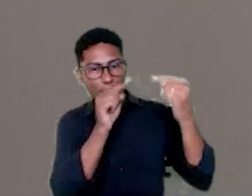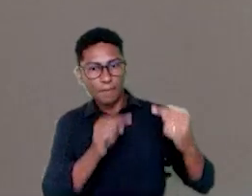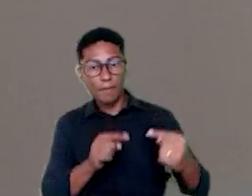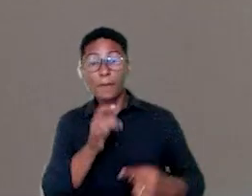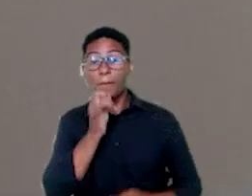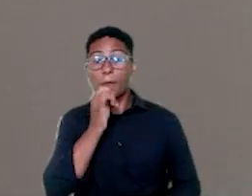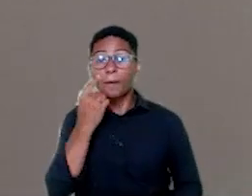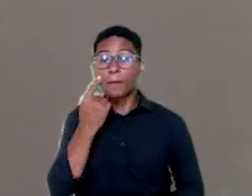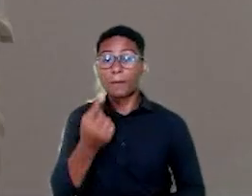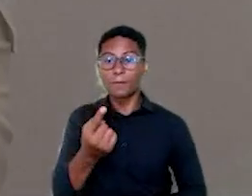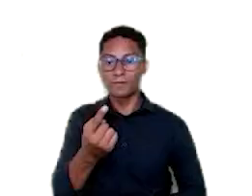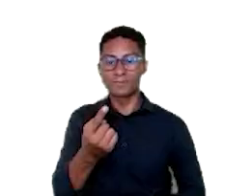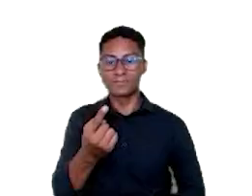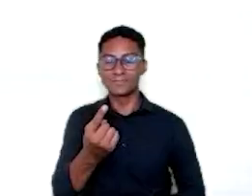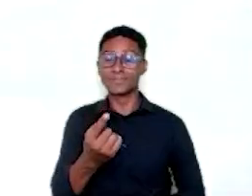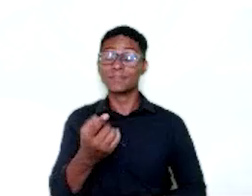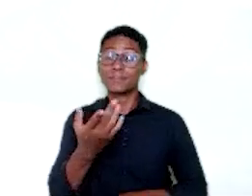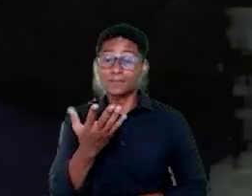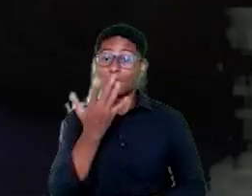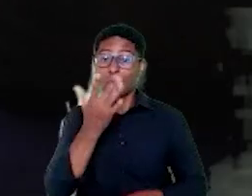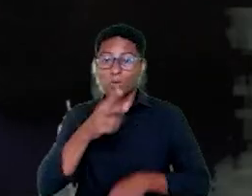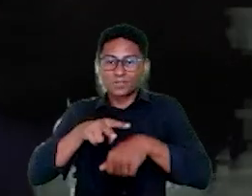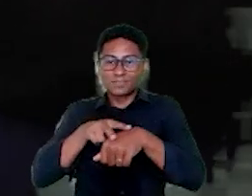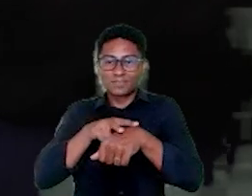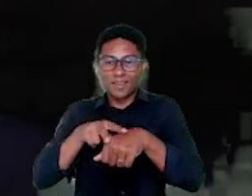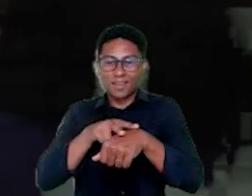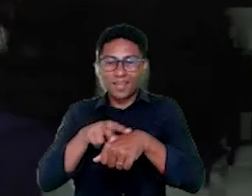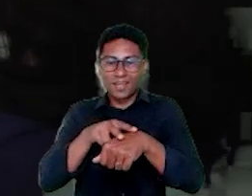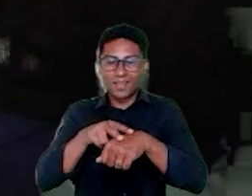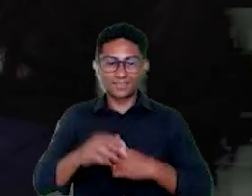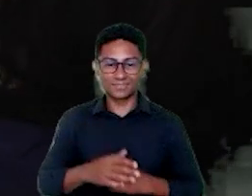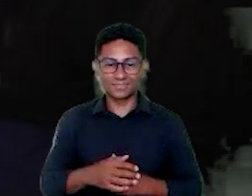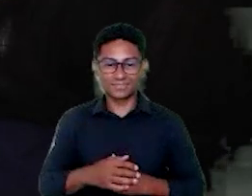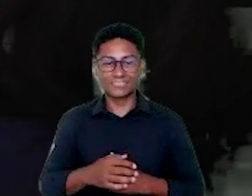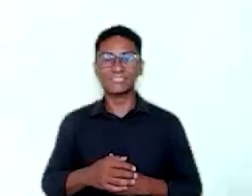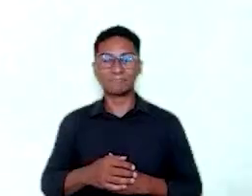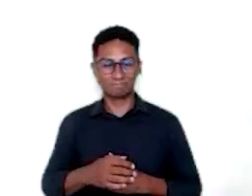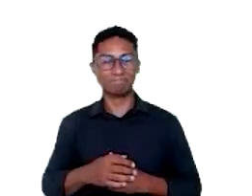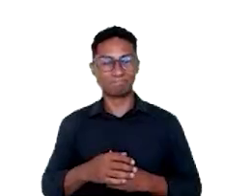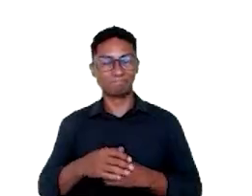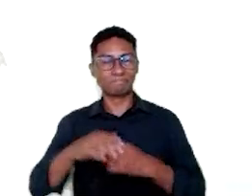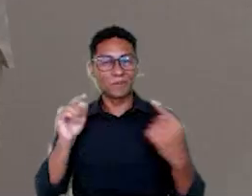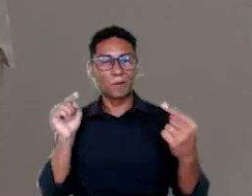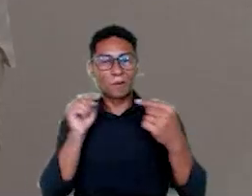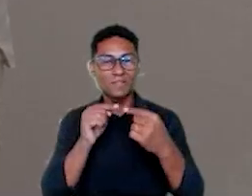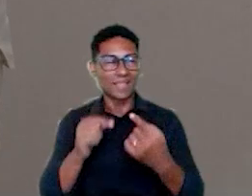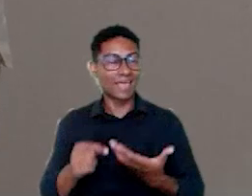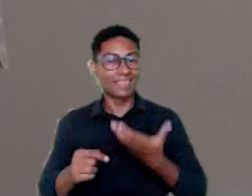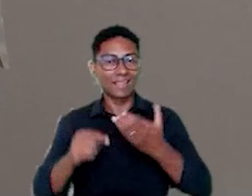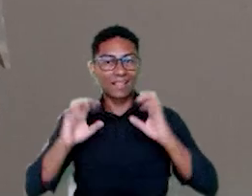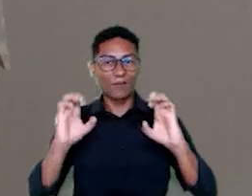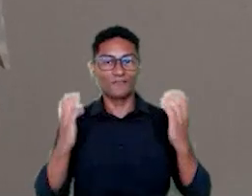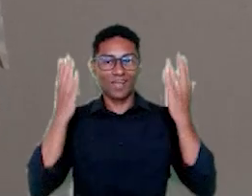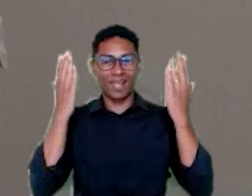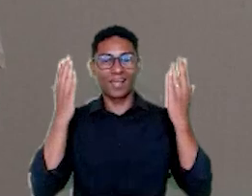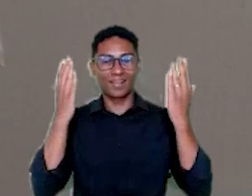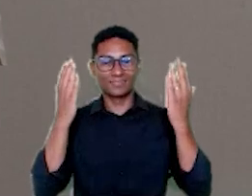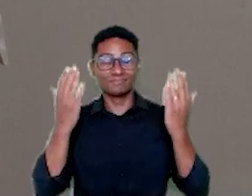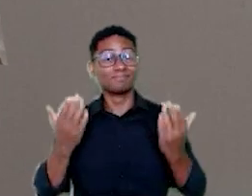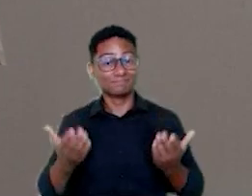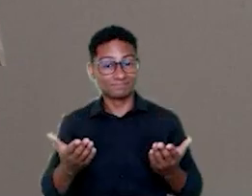que simboliza, né, na cor verde e nesse glamour que a festividade traz no final de ano.